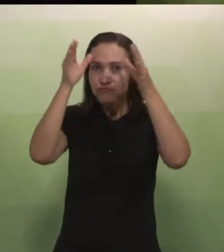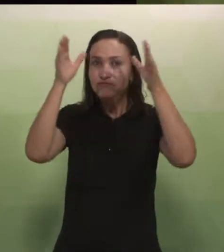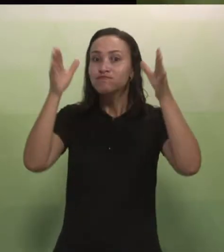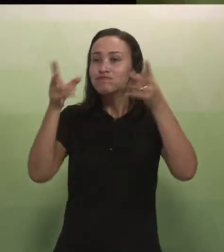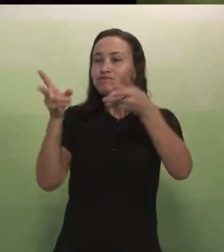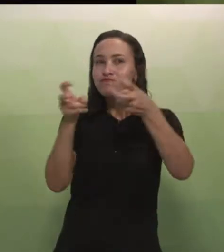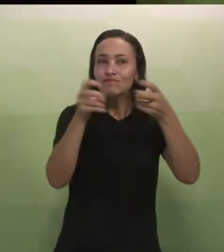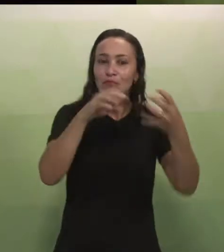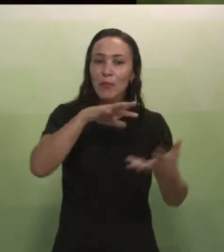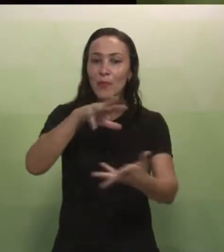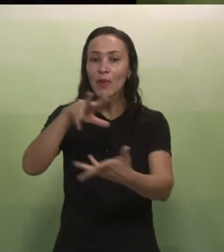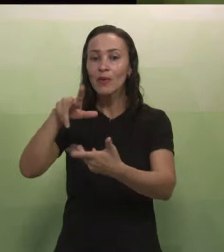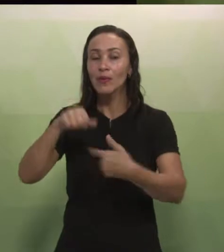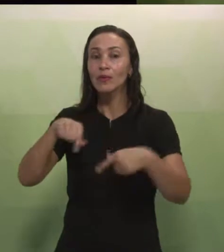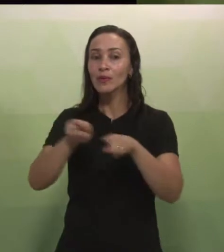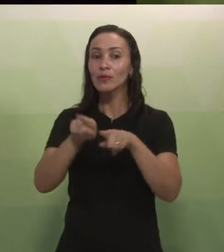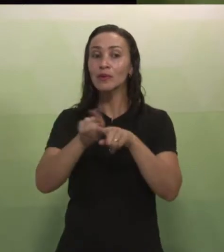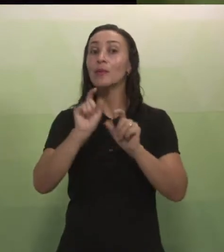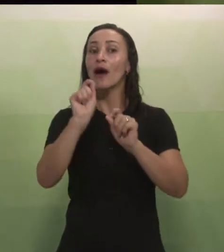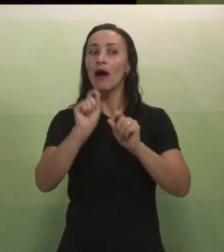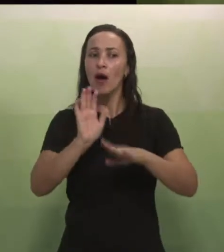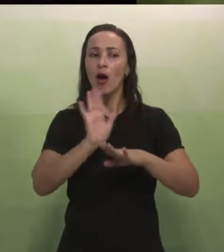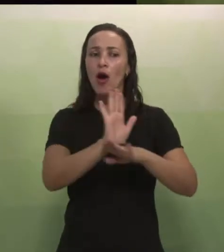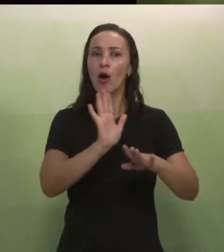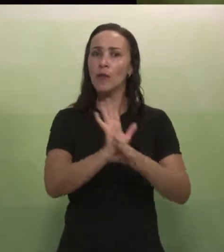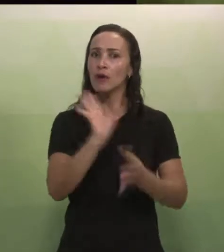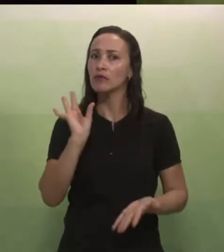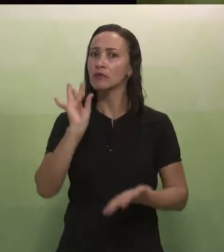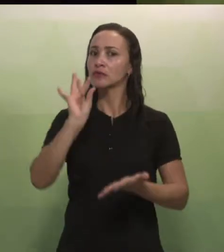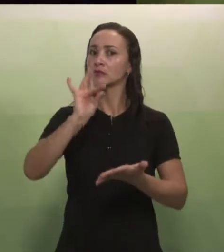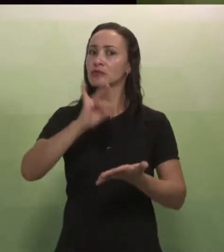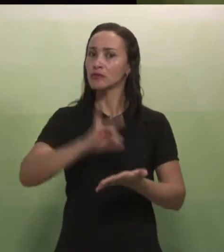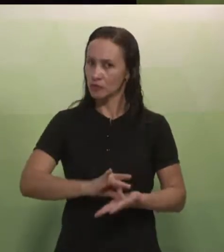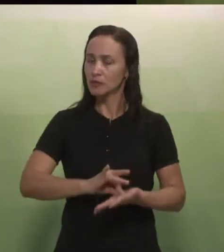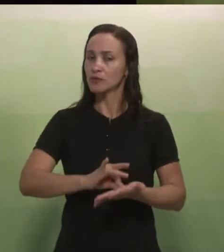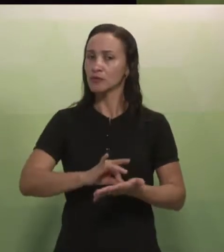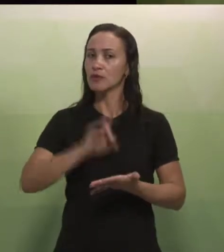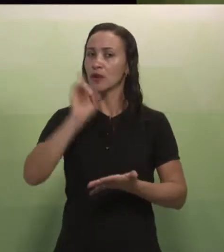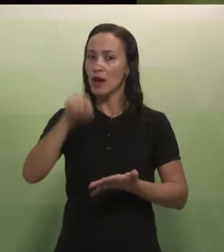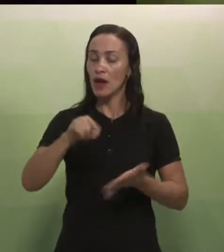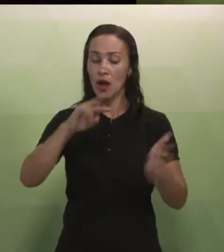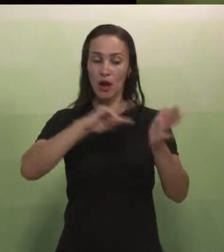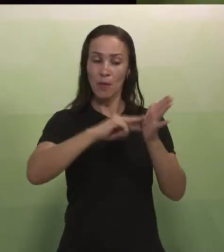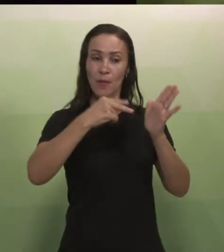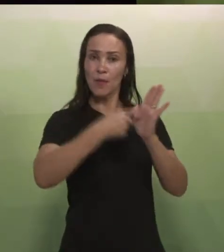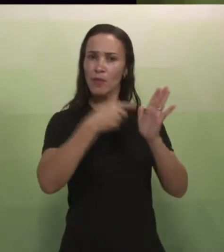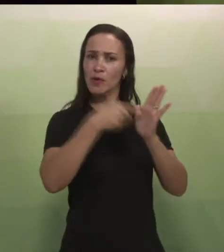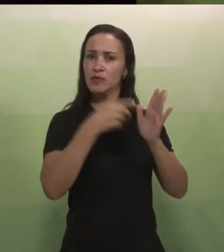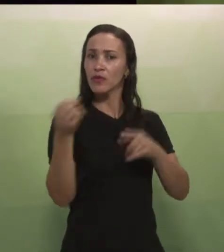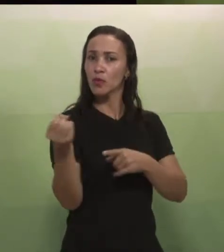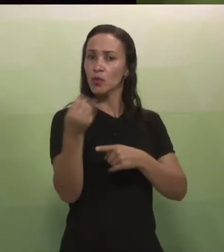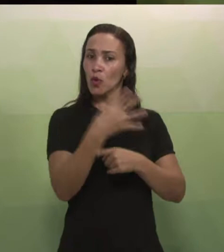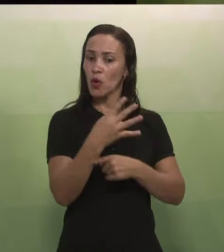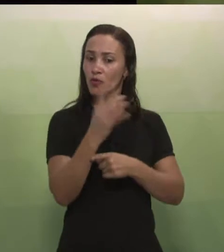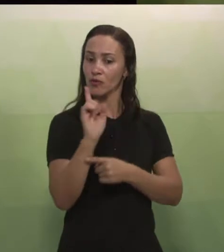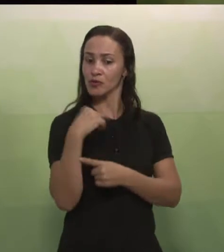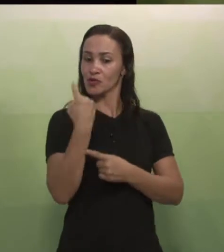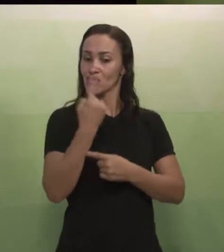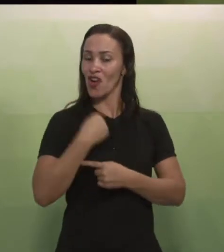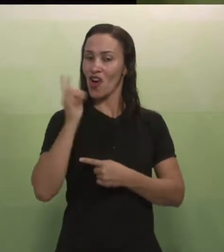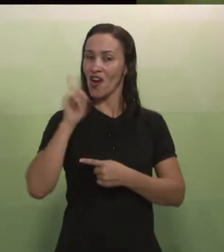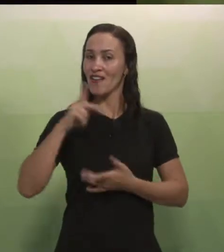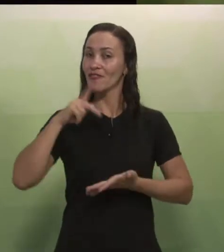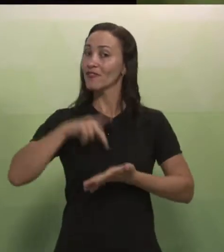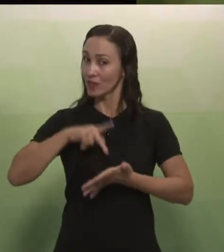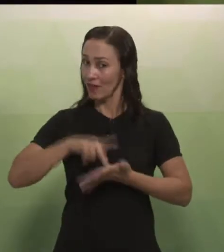e assim contribuir de forma significativa para a ressignificação de nossas